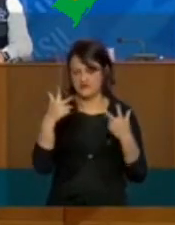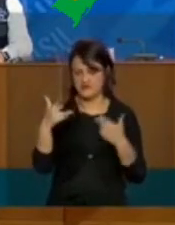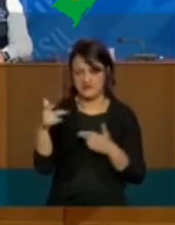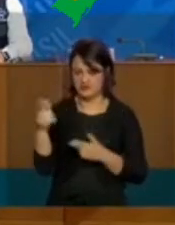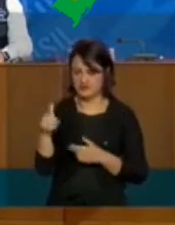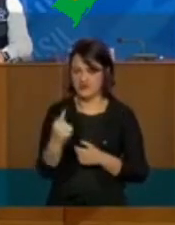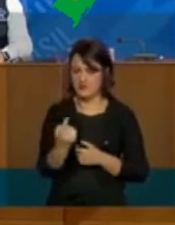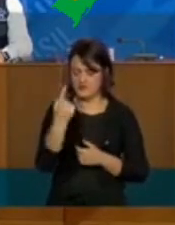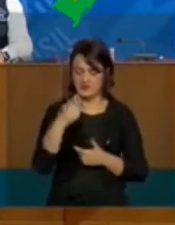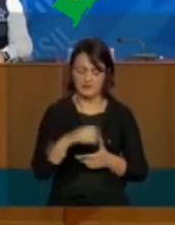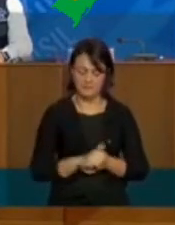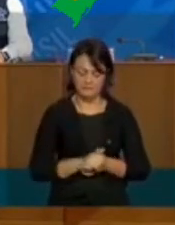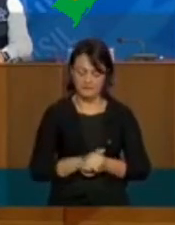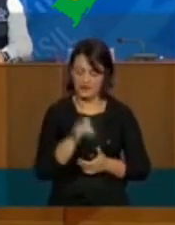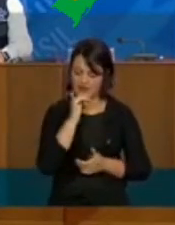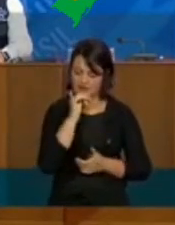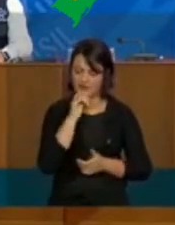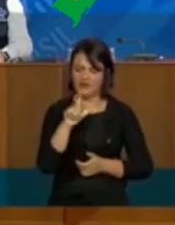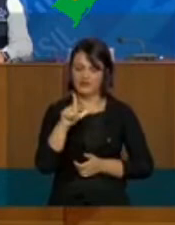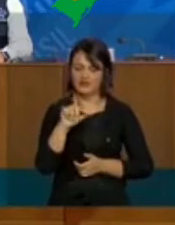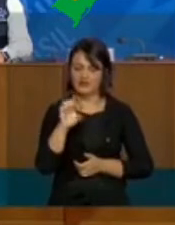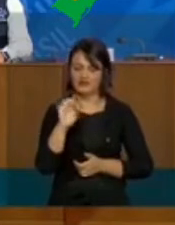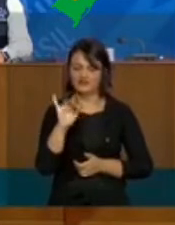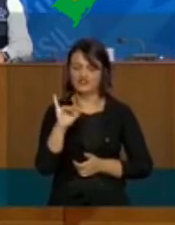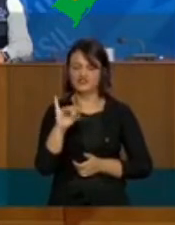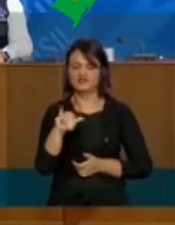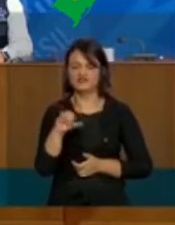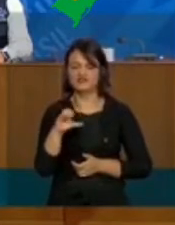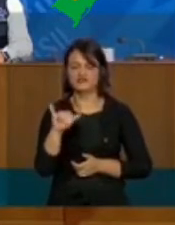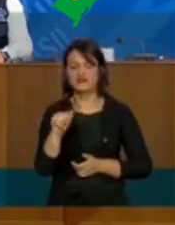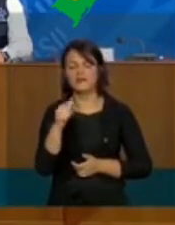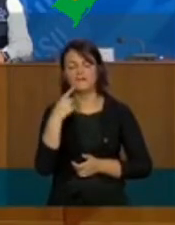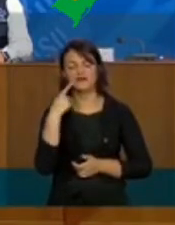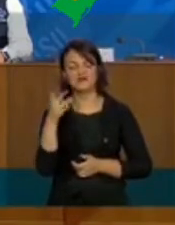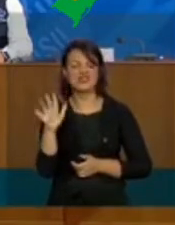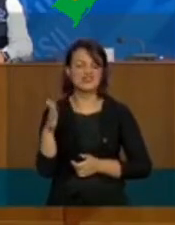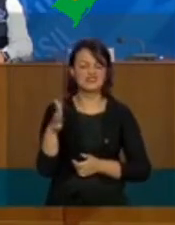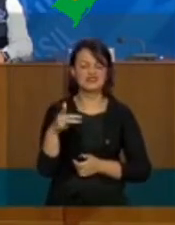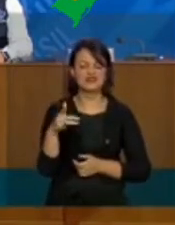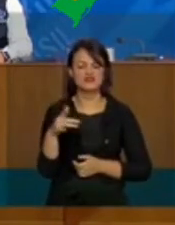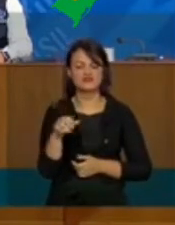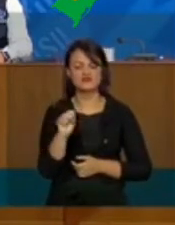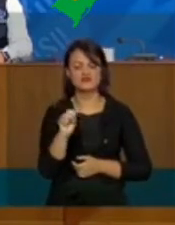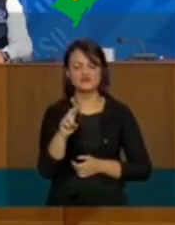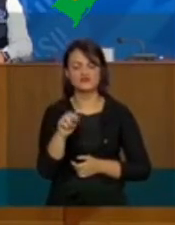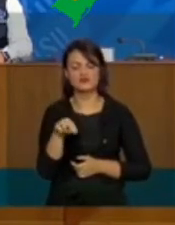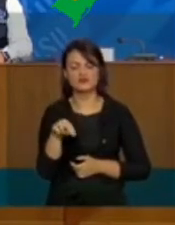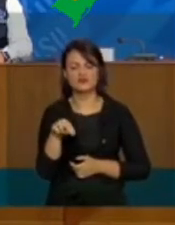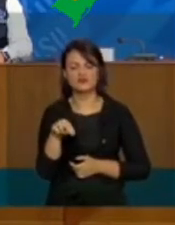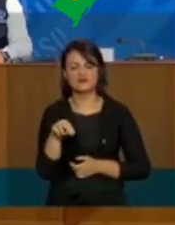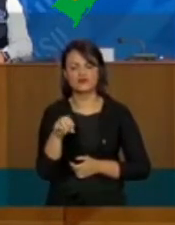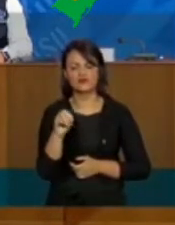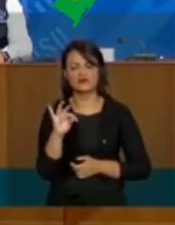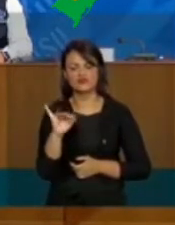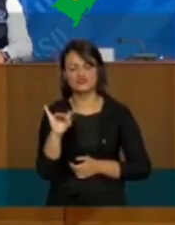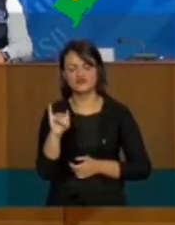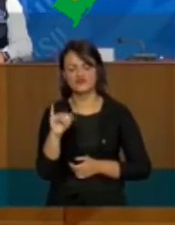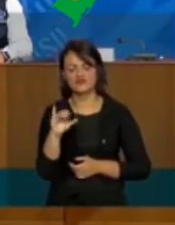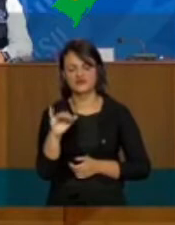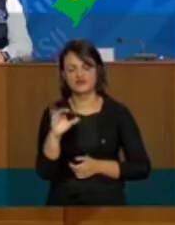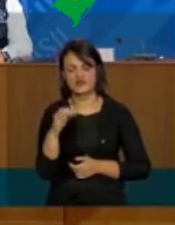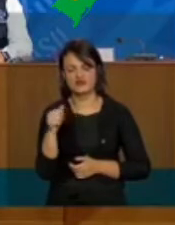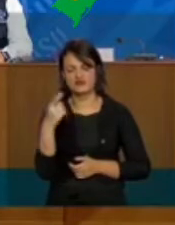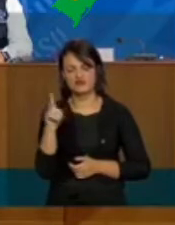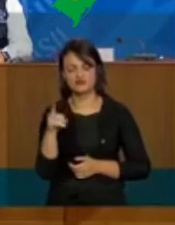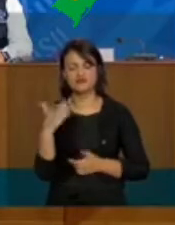repetição. Por exemplo, a Letícia Carvalho está perguntando estimativas sobre subnotificação, nós já falamos sobre isso. O